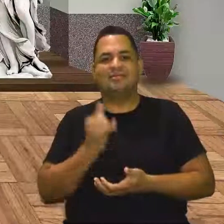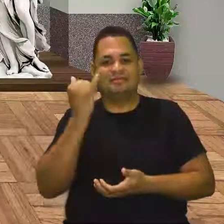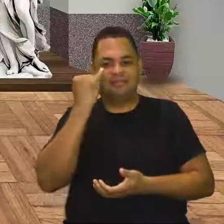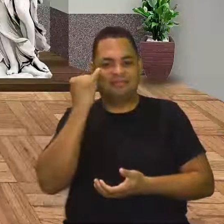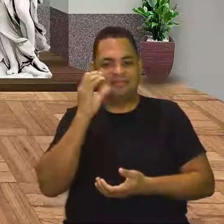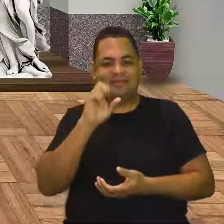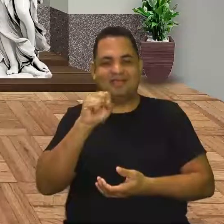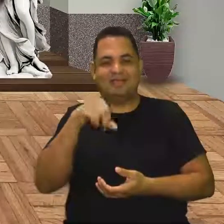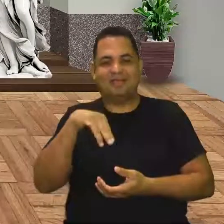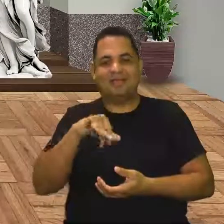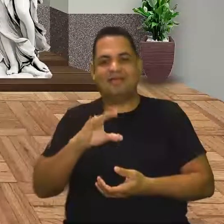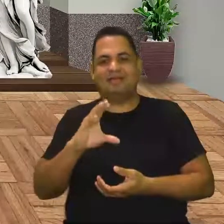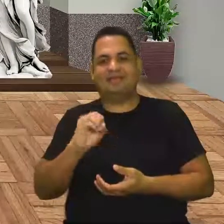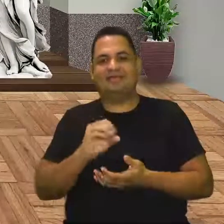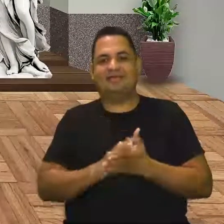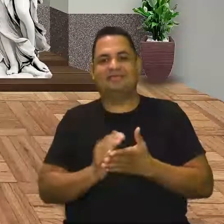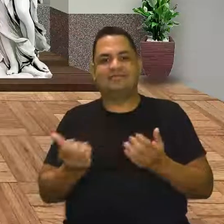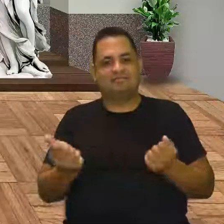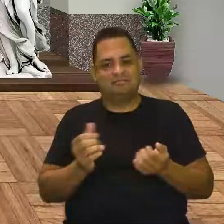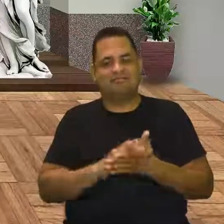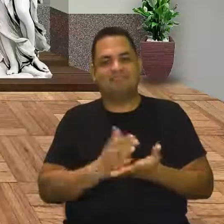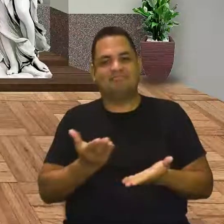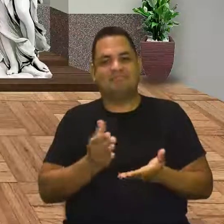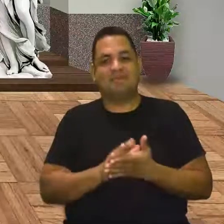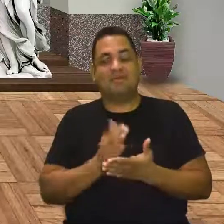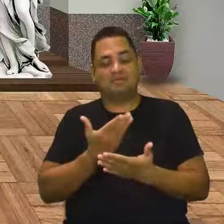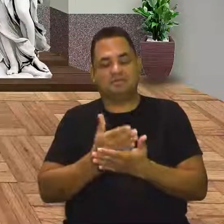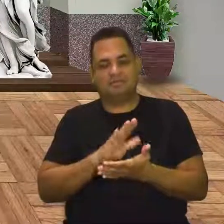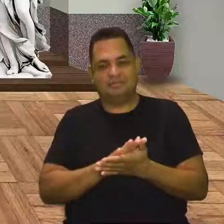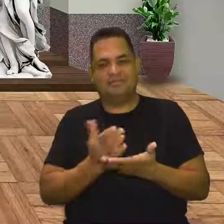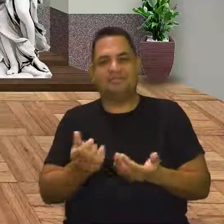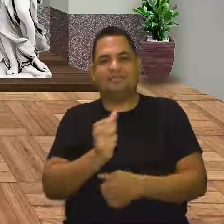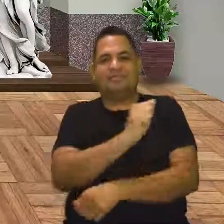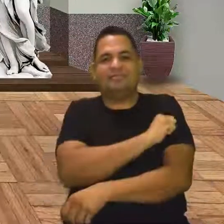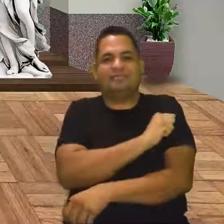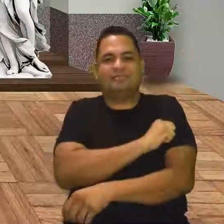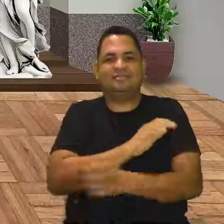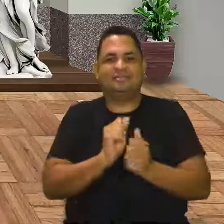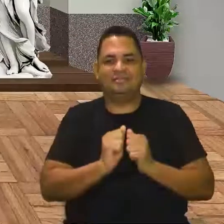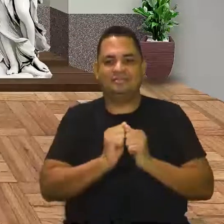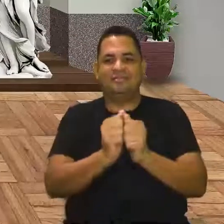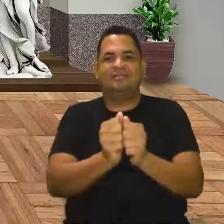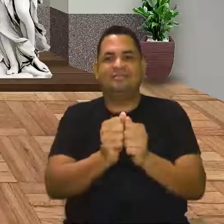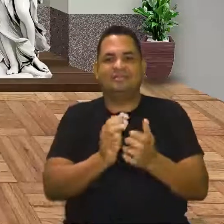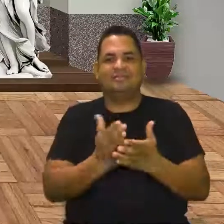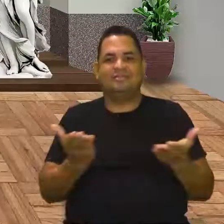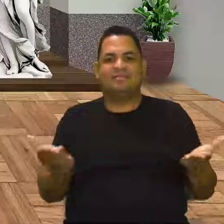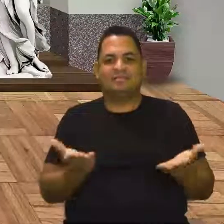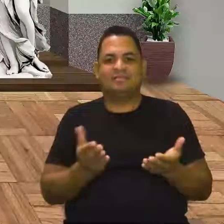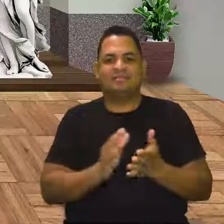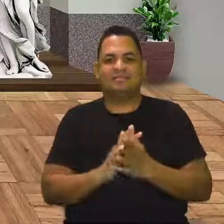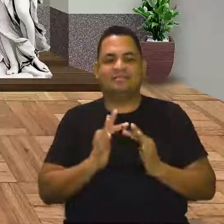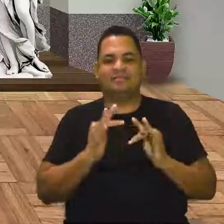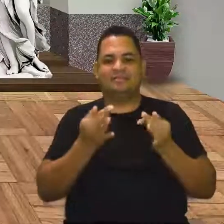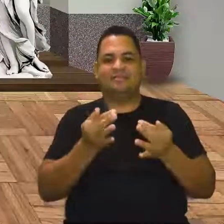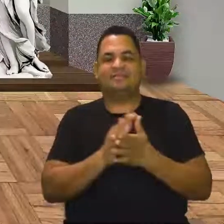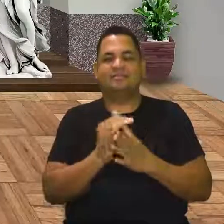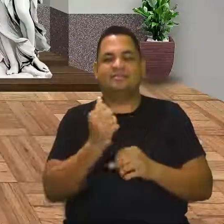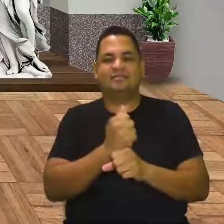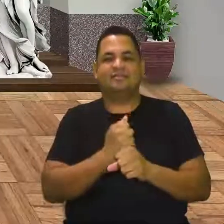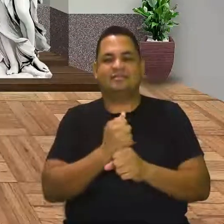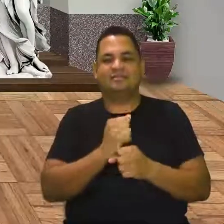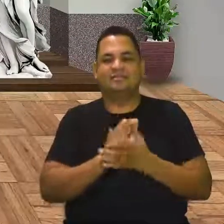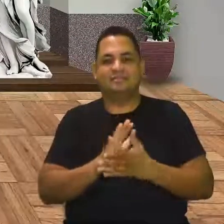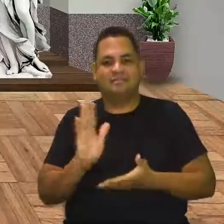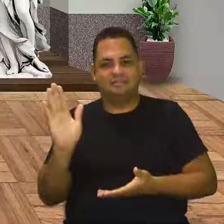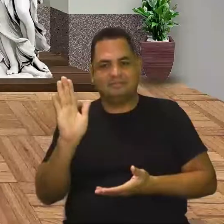Sâmio. Sâmio é o meu parceiro, é o nosso intérprete e aluno que está aí conosco, que vai estar conosco até o final do ano, tá bom?